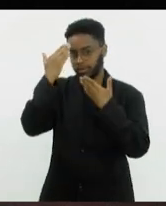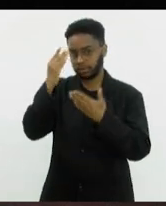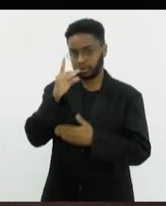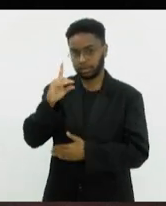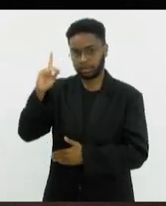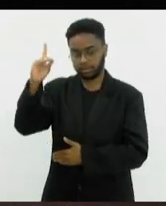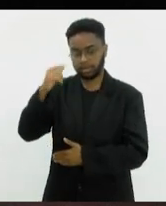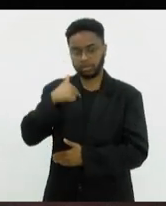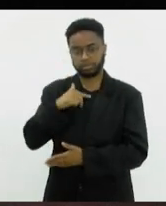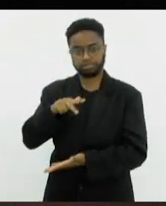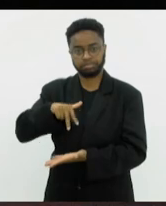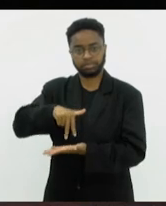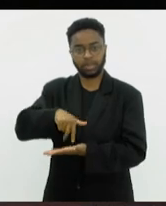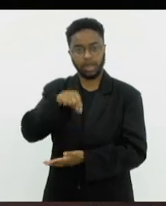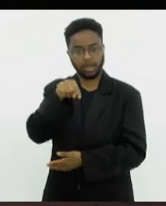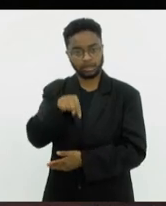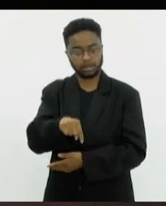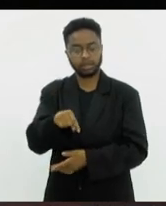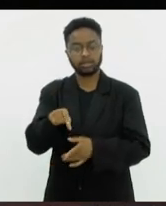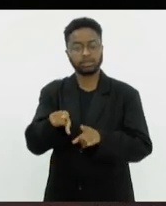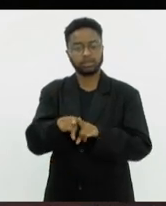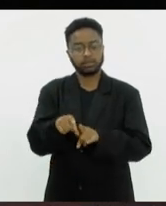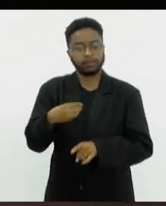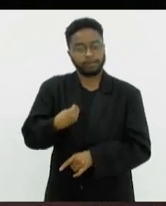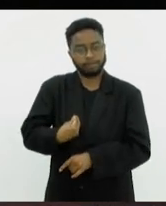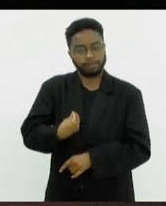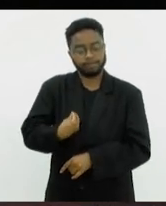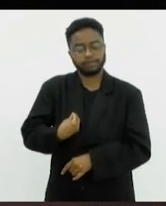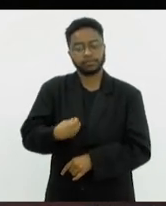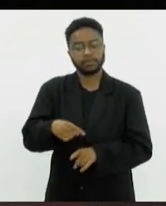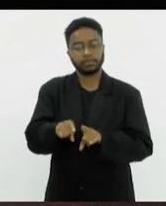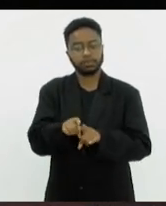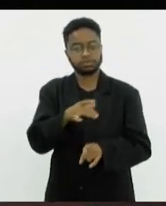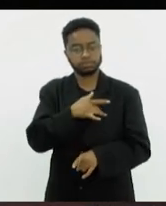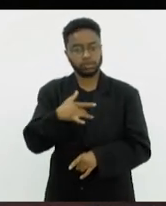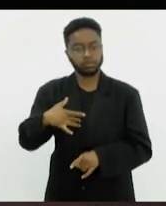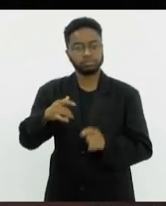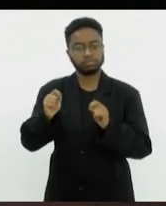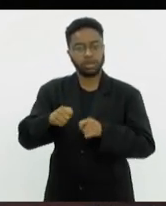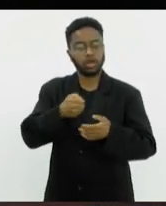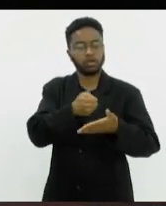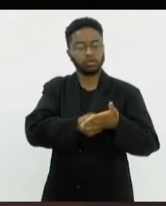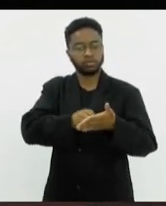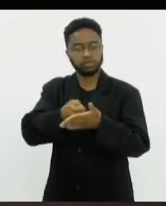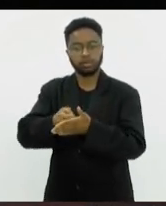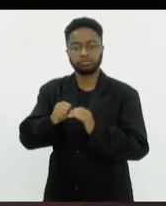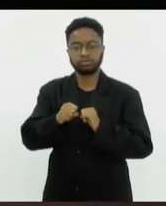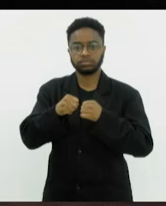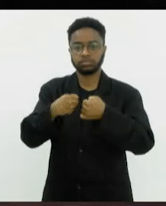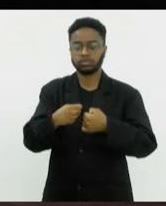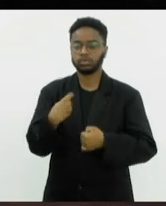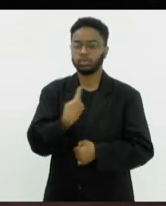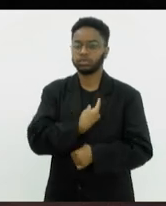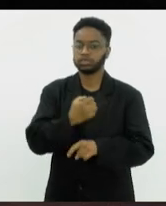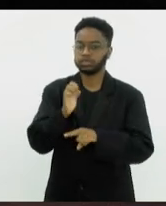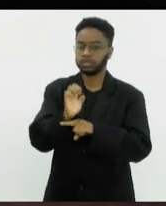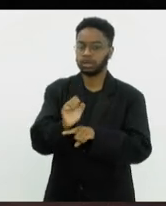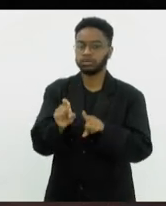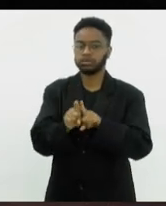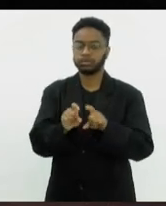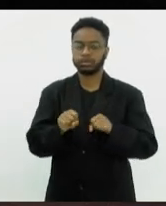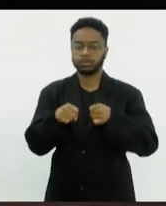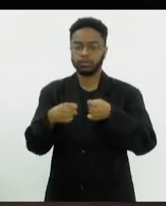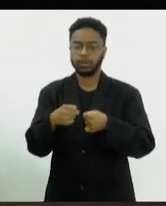estarmos aqui, com vida e saúde, para lutarmos pelo nosso Estado, pela nossa população,